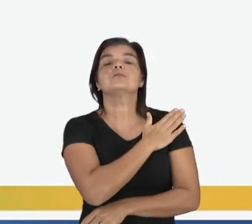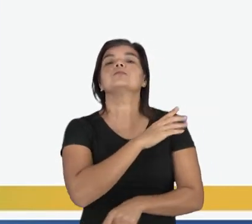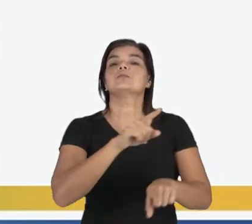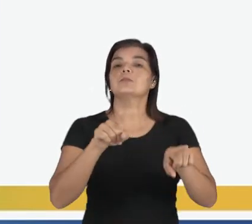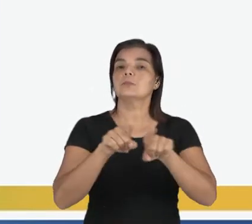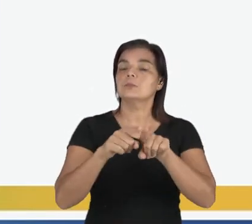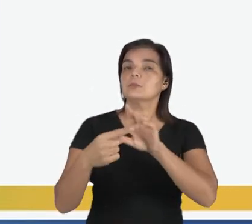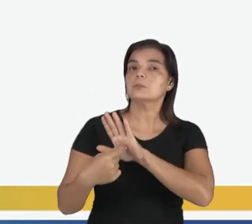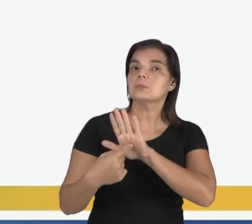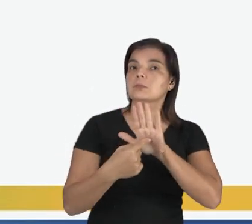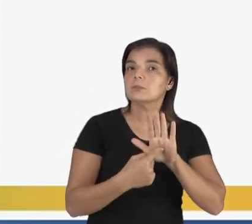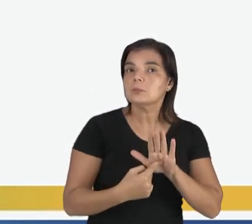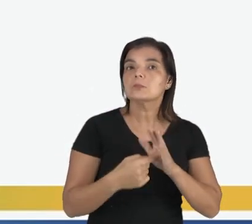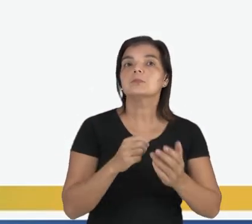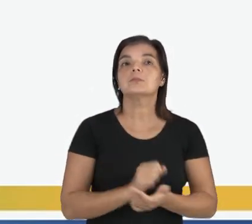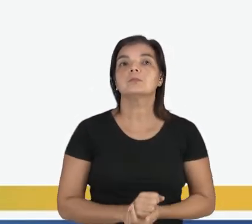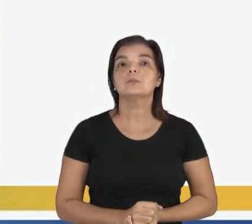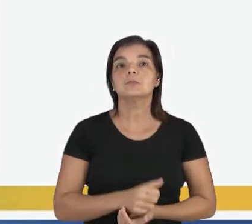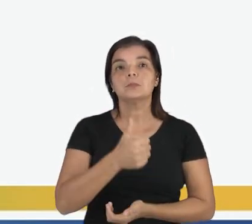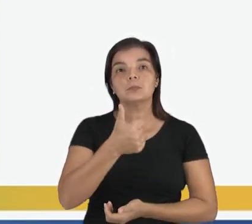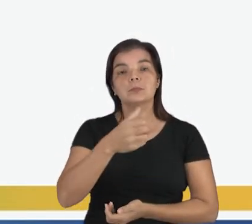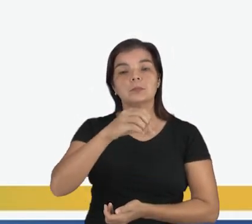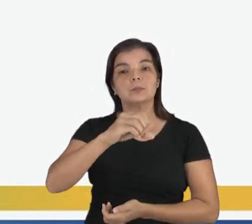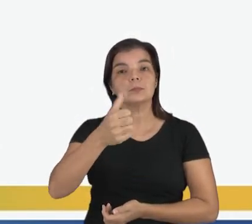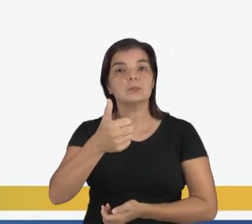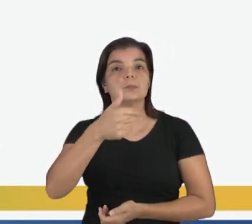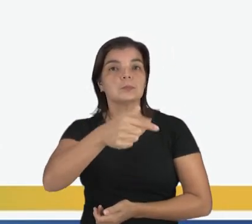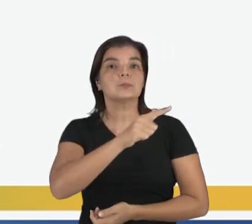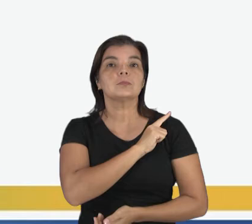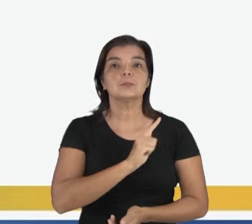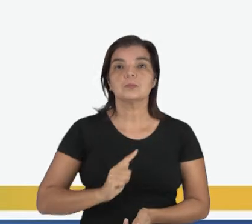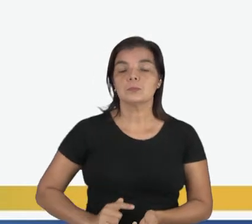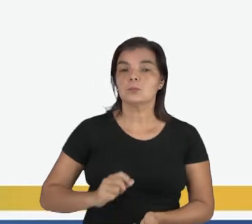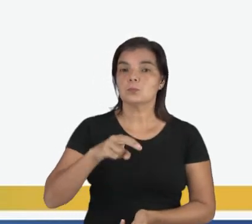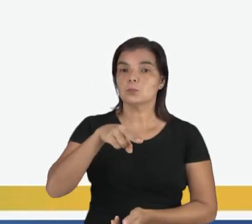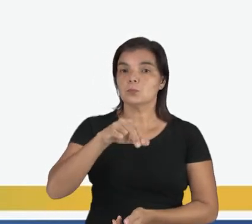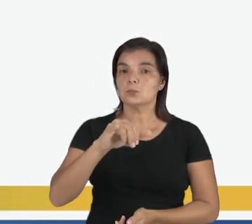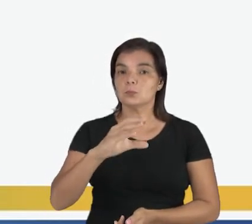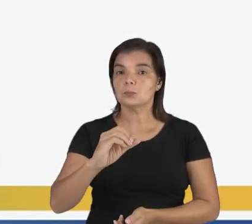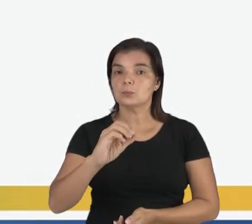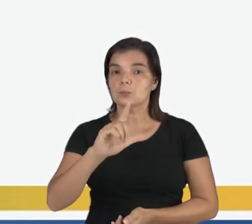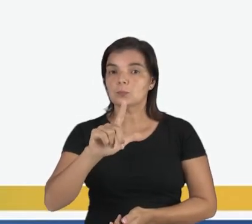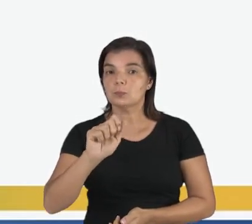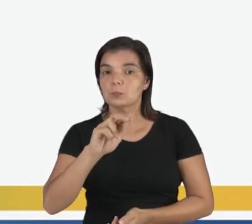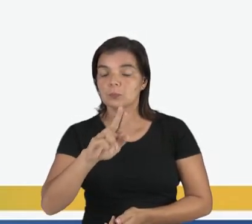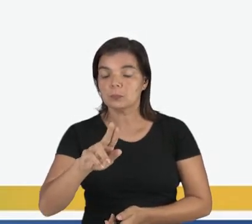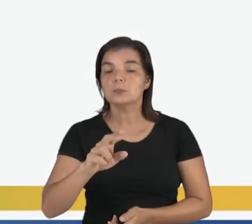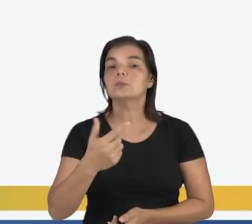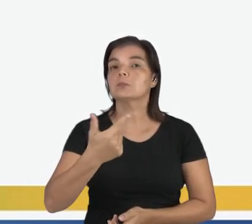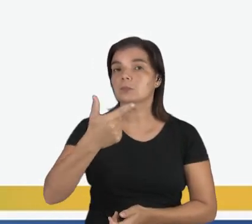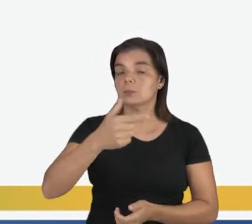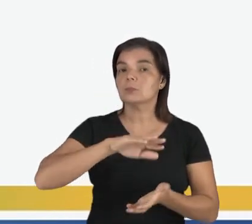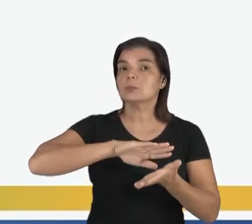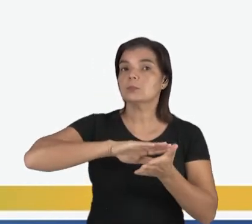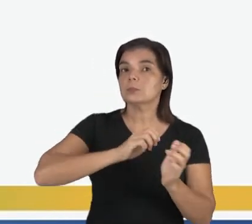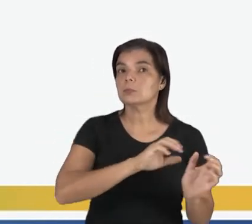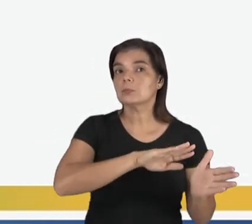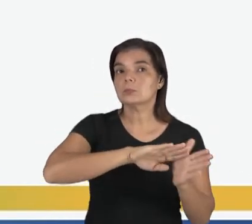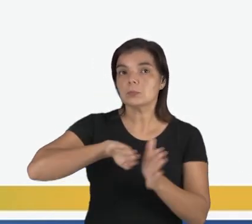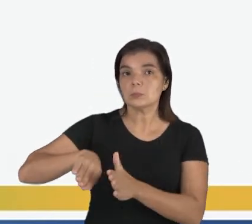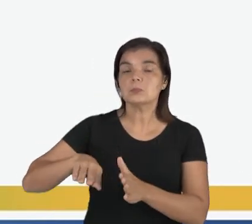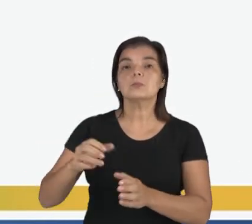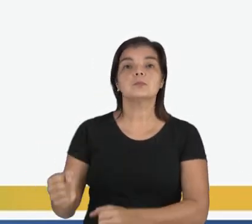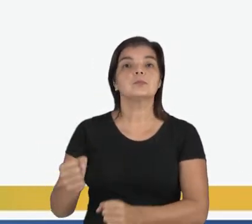exército, manifestações. E em 1917, o governo de Nicolau II, ele vai ser retirado, né? E o poder